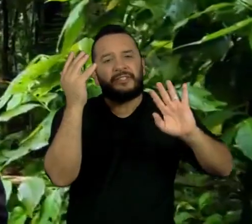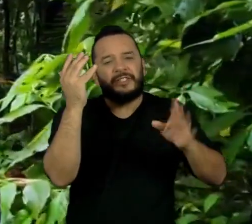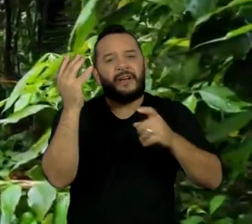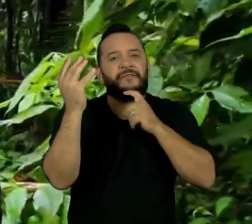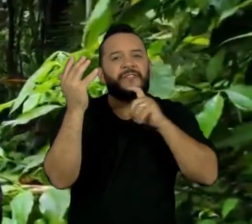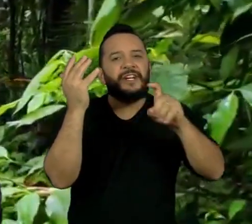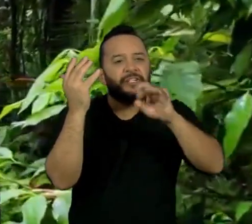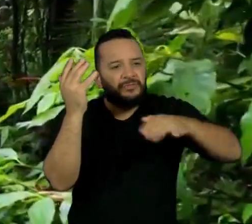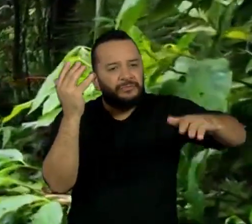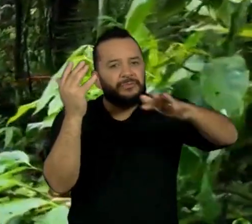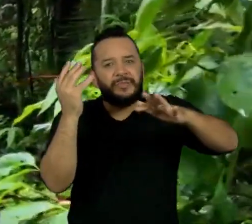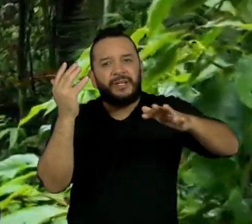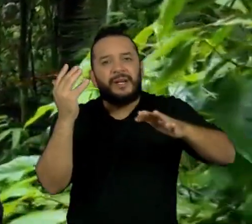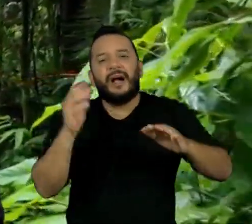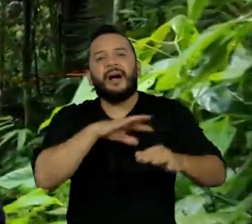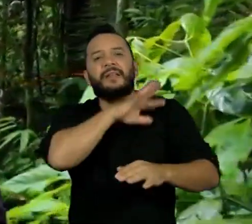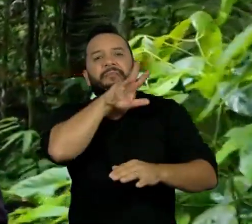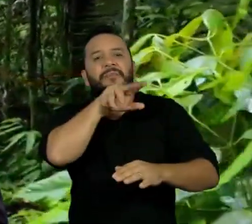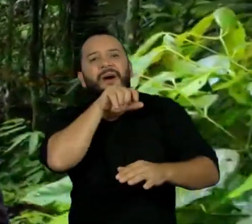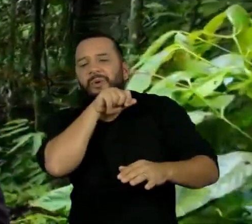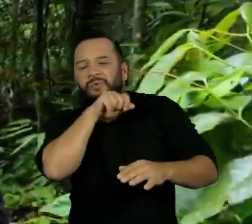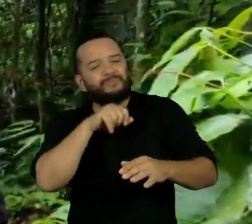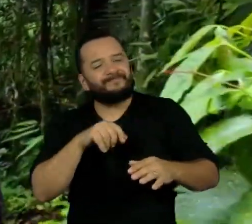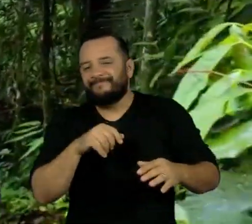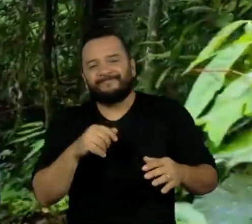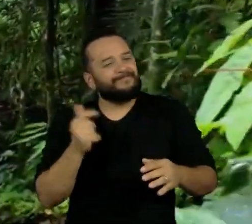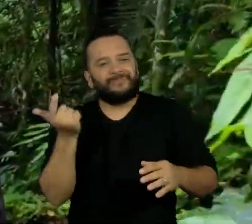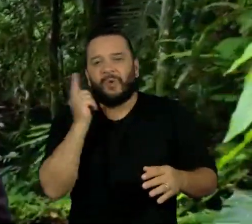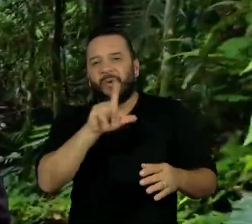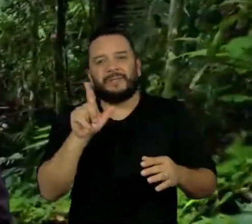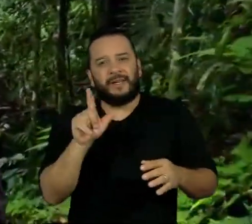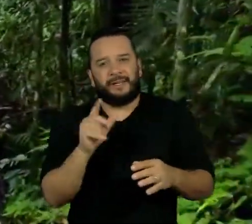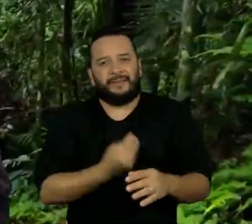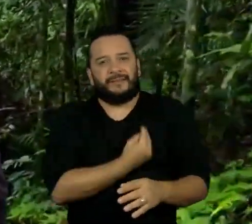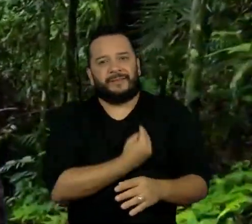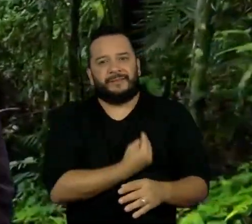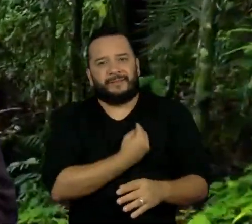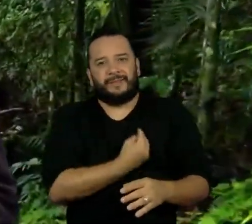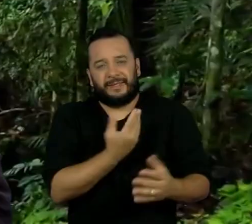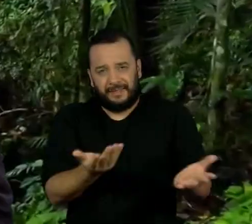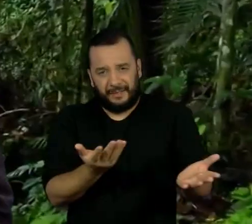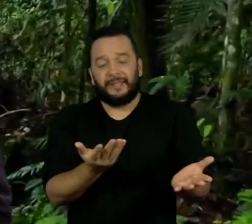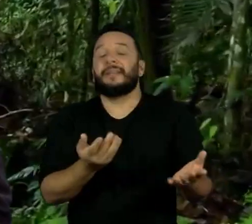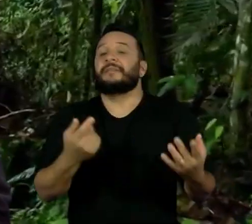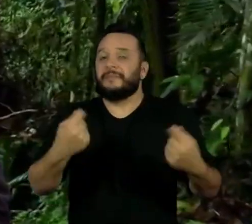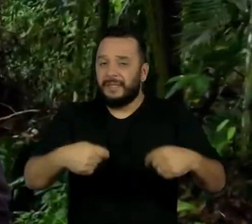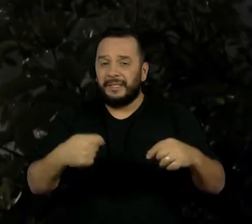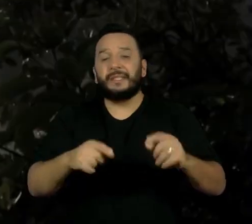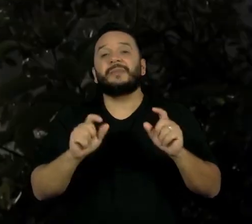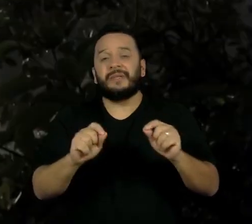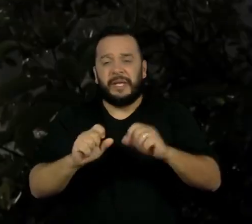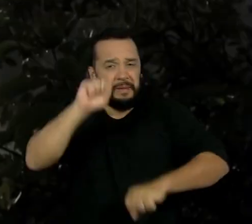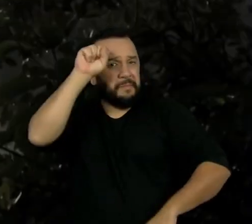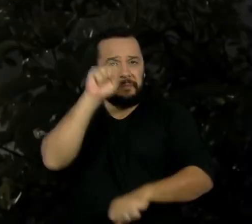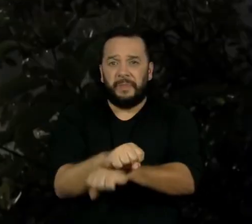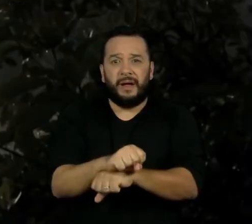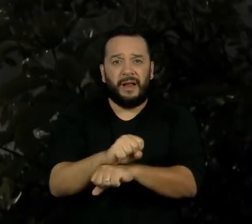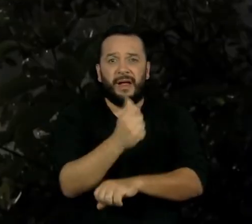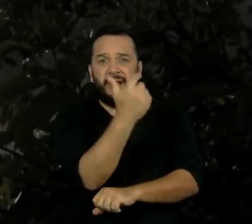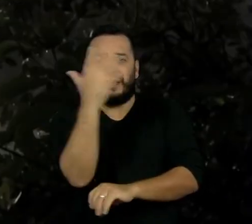controlar a temperatura. Reverter esse processo é urgente e começa por interromper o desmatamento.